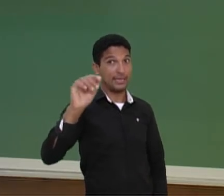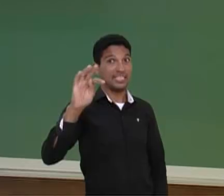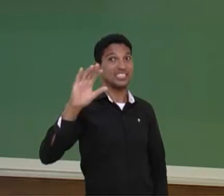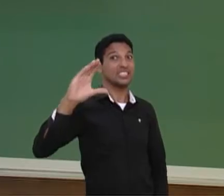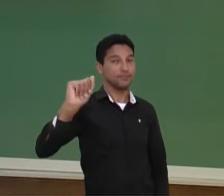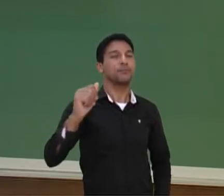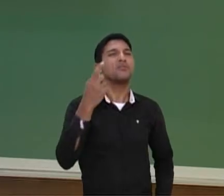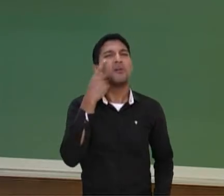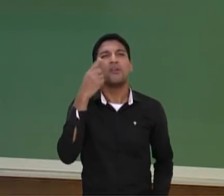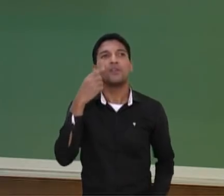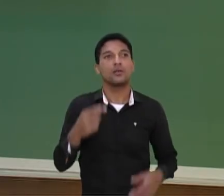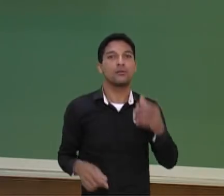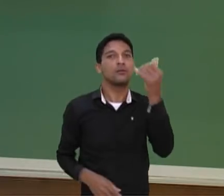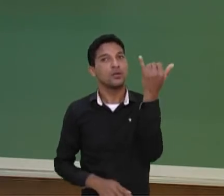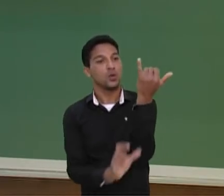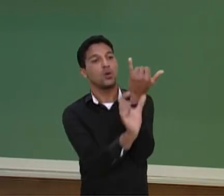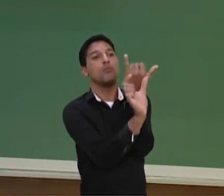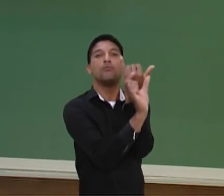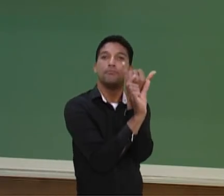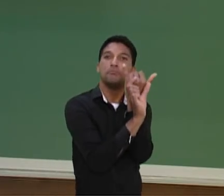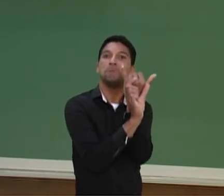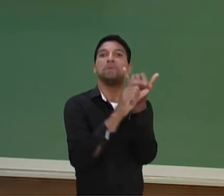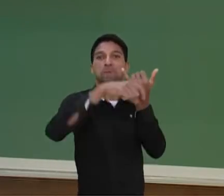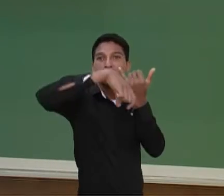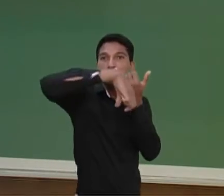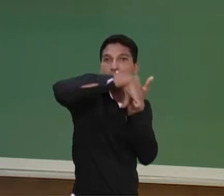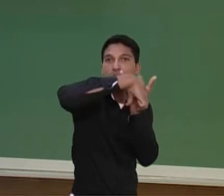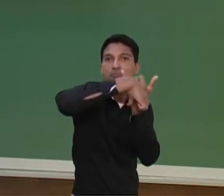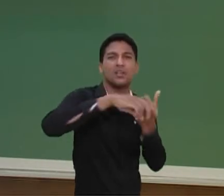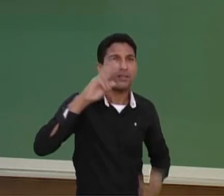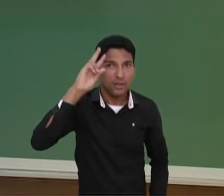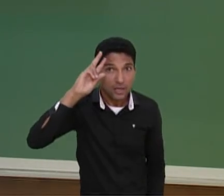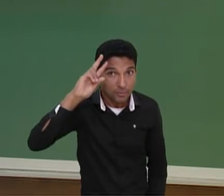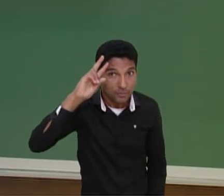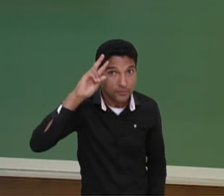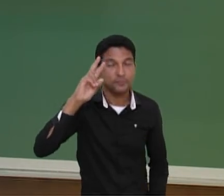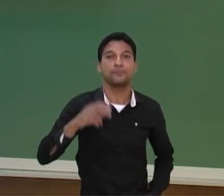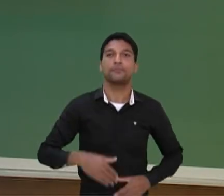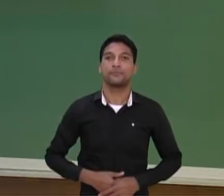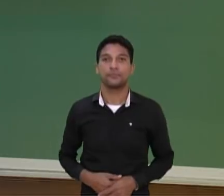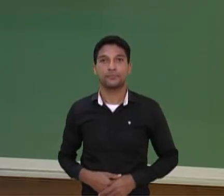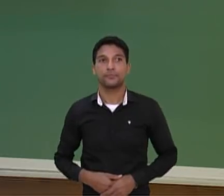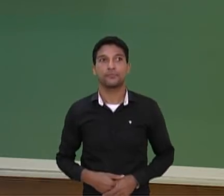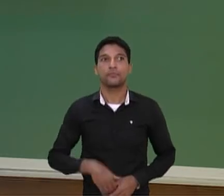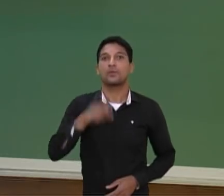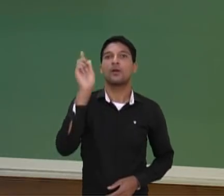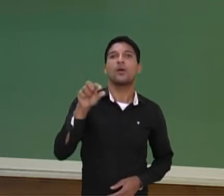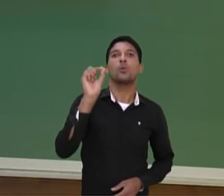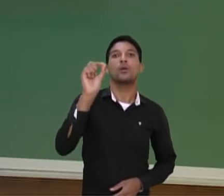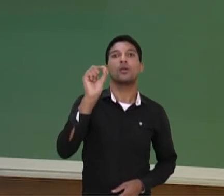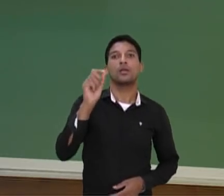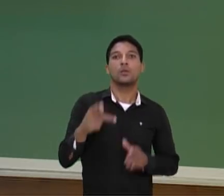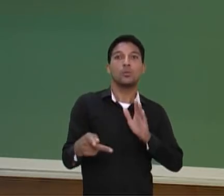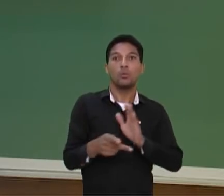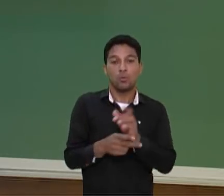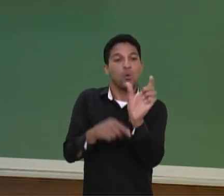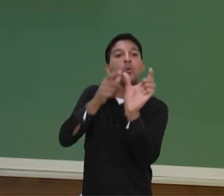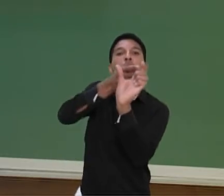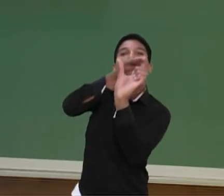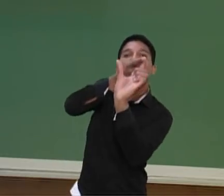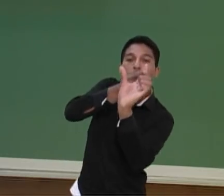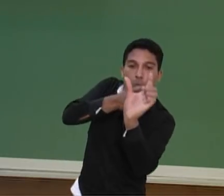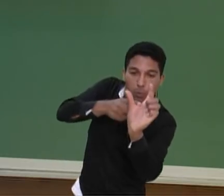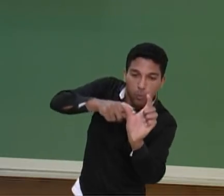ou a concavidade voltada para baixo né lembrar que essa concavidade é o nome dado ao interior da